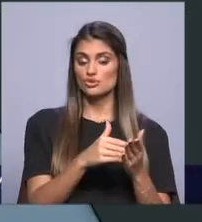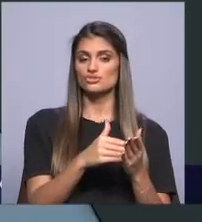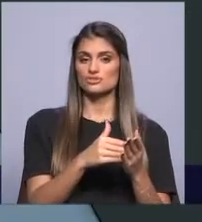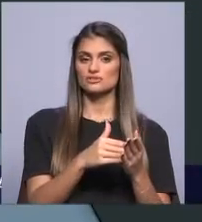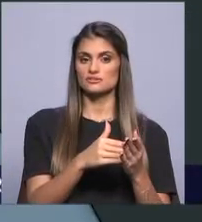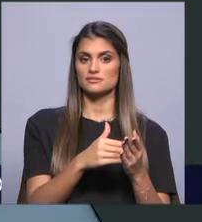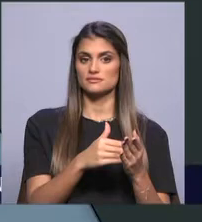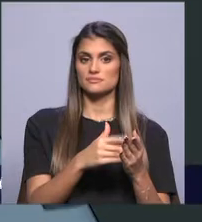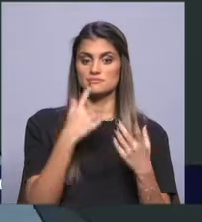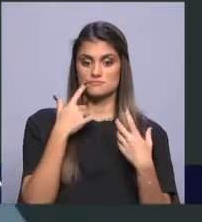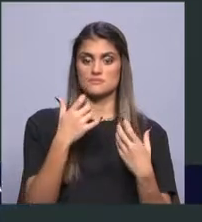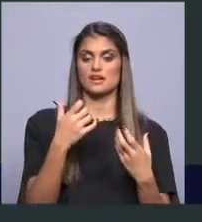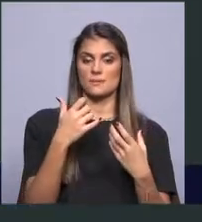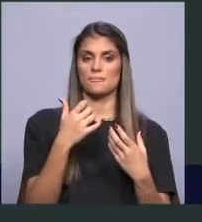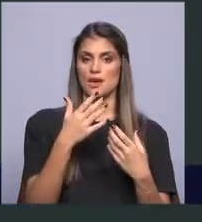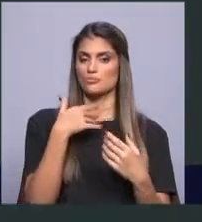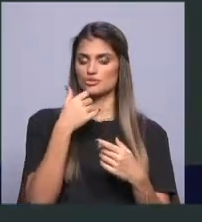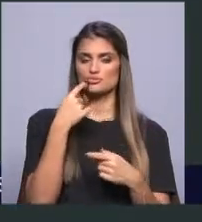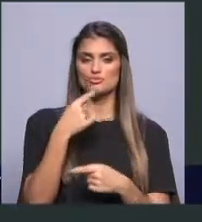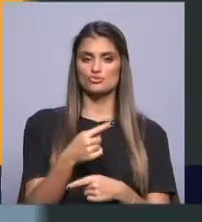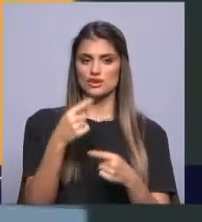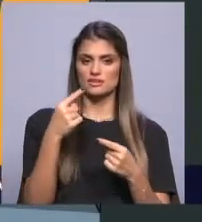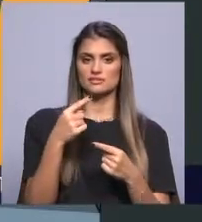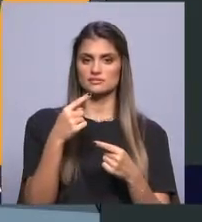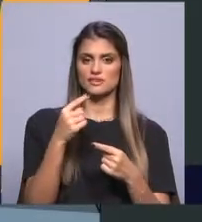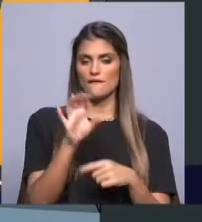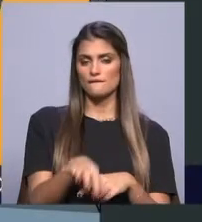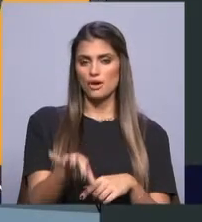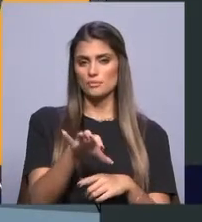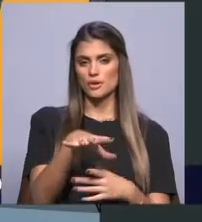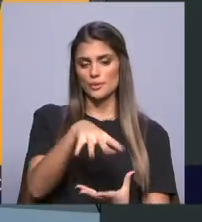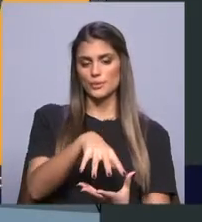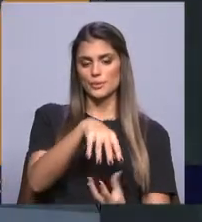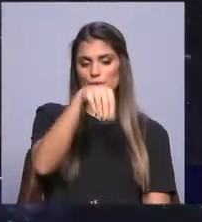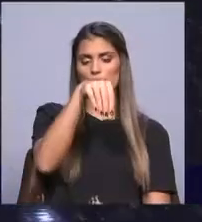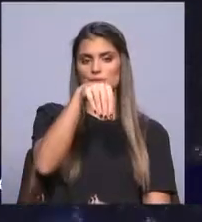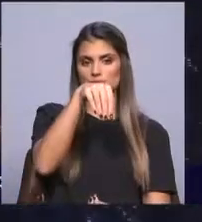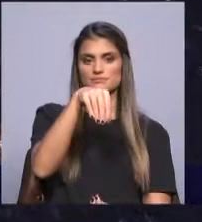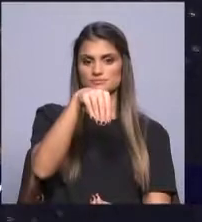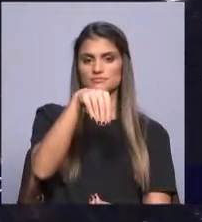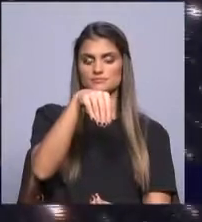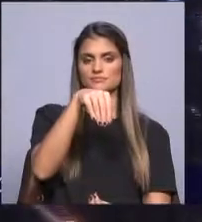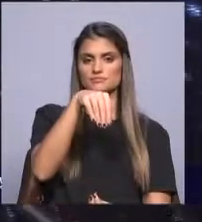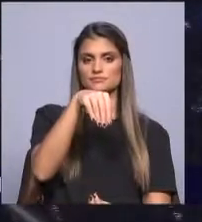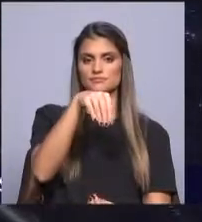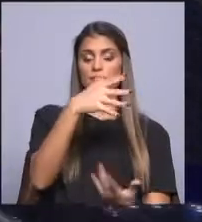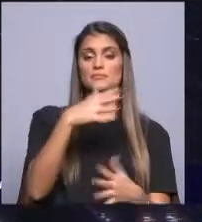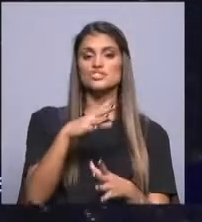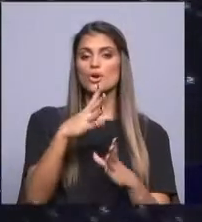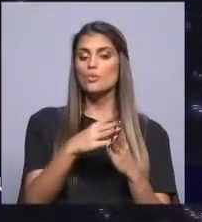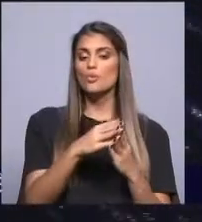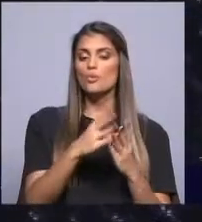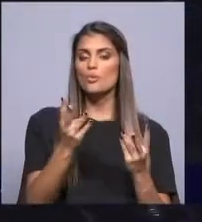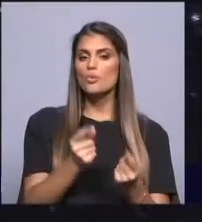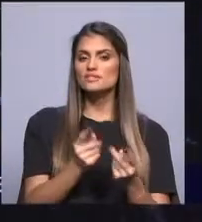absolutamente notável. É muito bonito mostrar um diagrama com o aspecto de uma bola de rugby deste exoplaneta, mas a quantidade de estudos